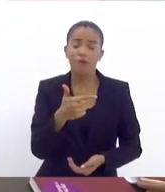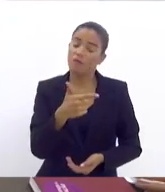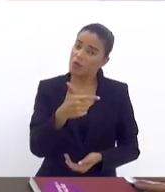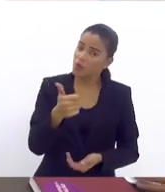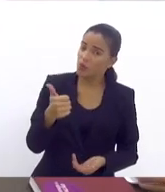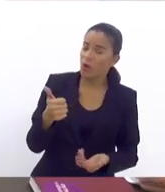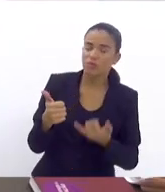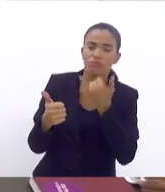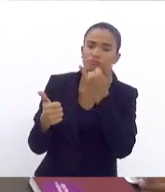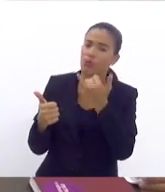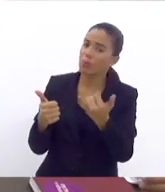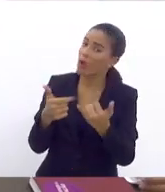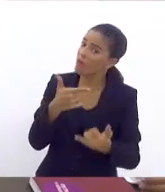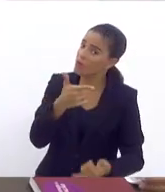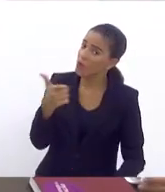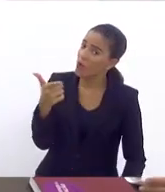22.